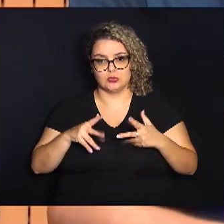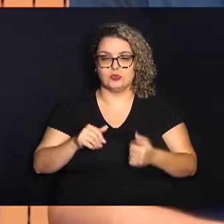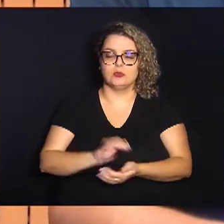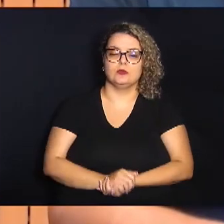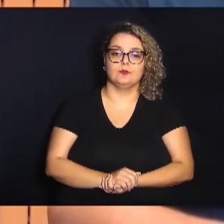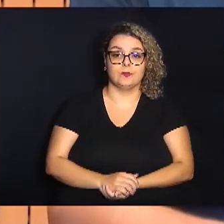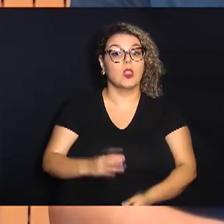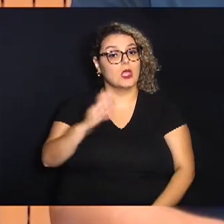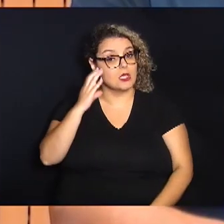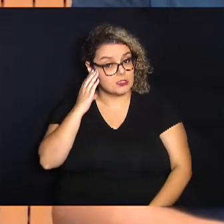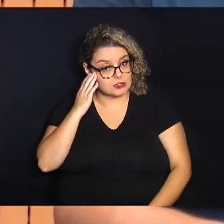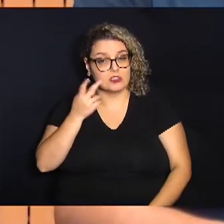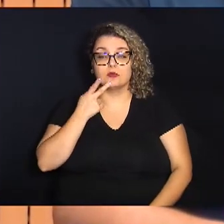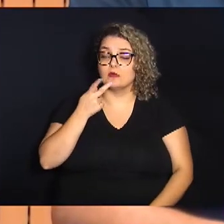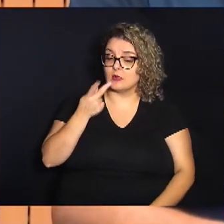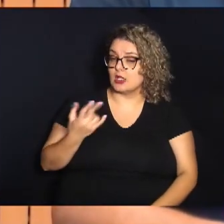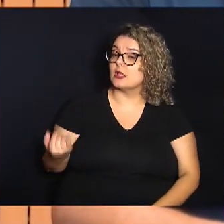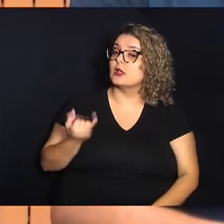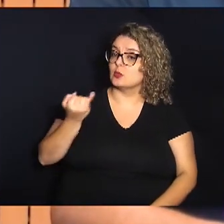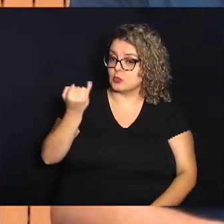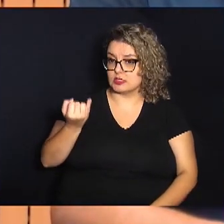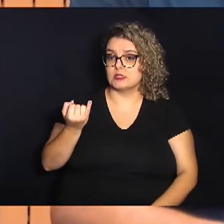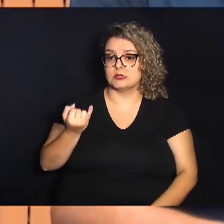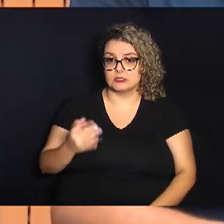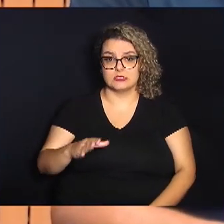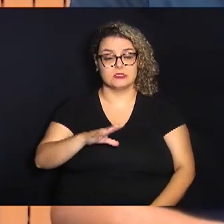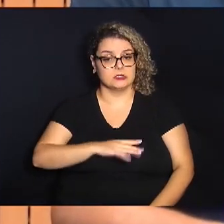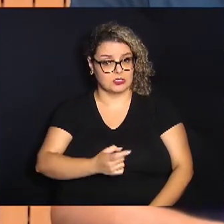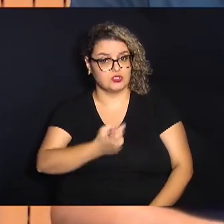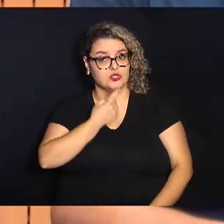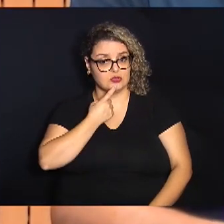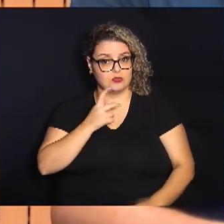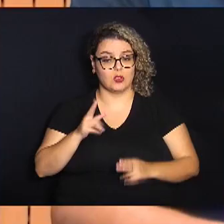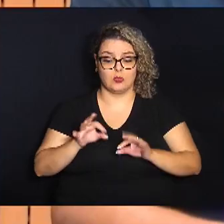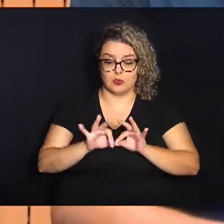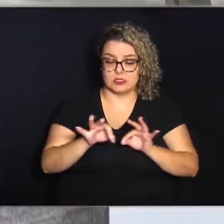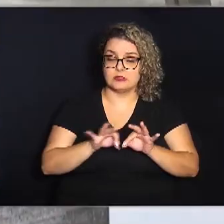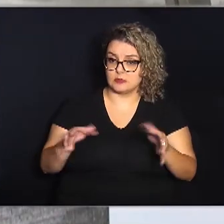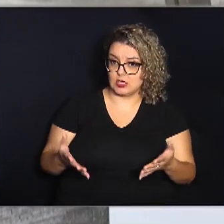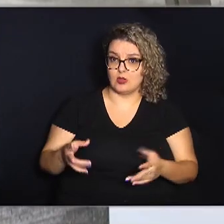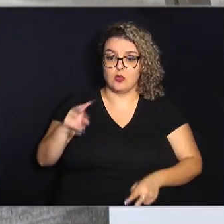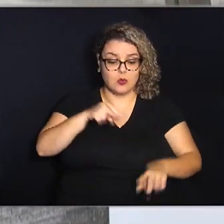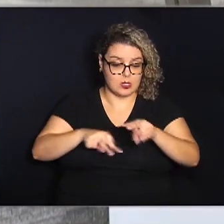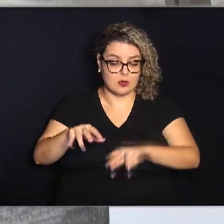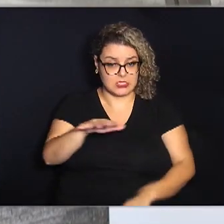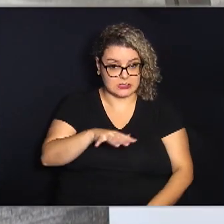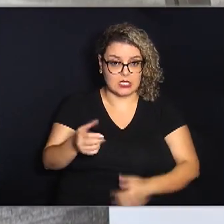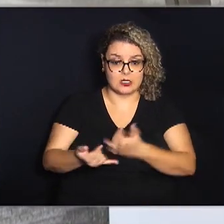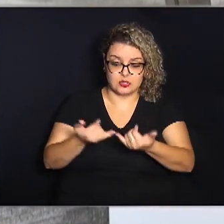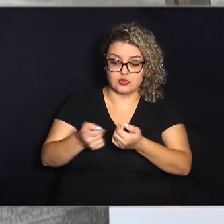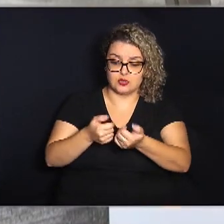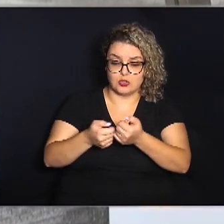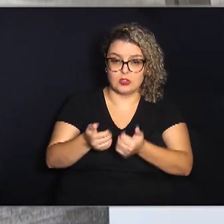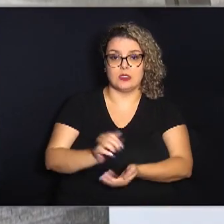Cirilo ressalta a importância de uma cidade do tamanho de Campinas ter um olhar para esse segmento dos games. Nós temos